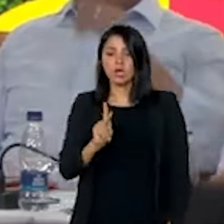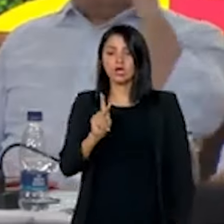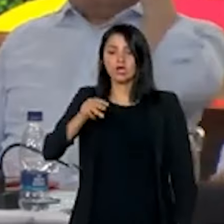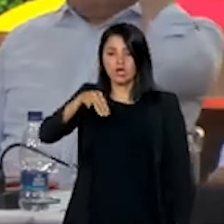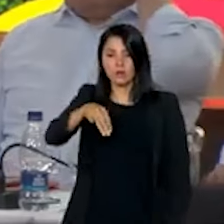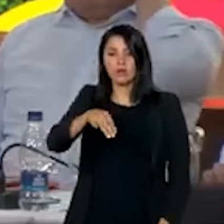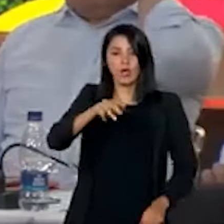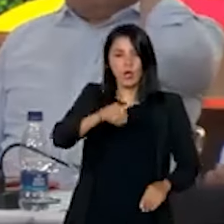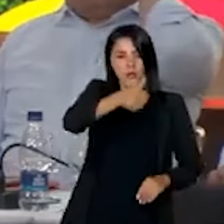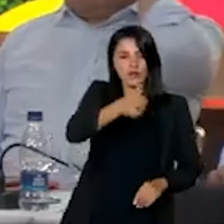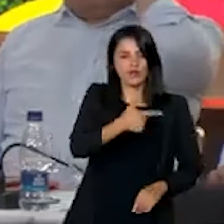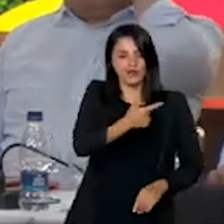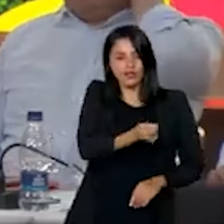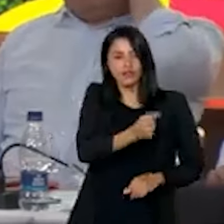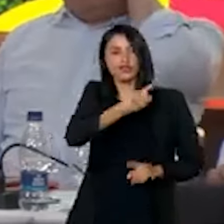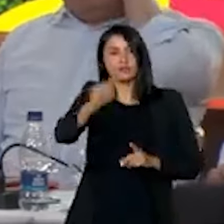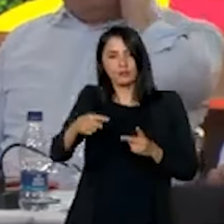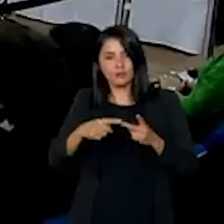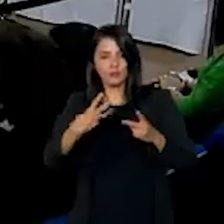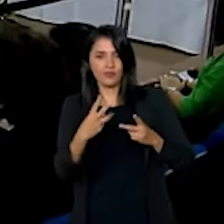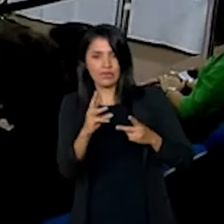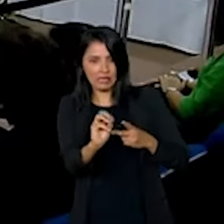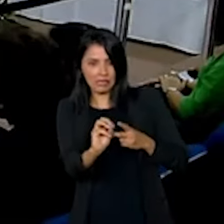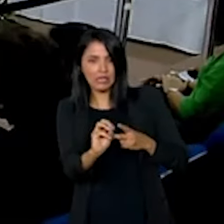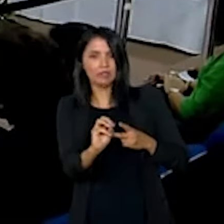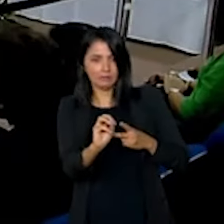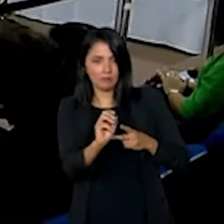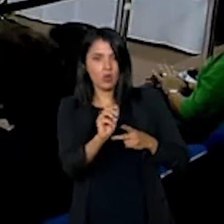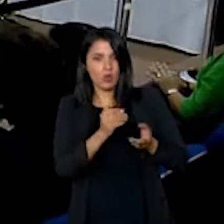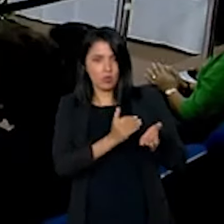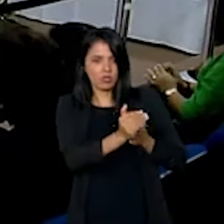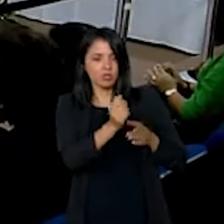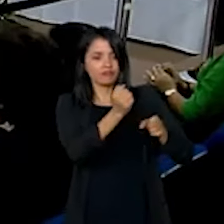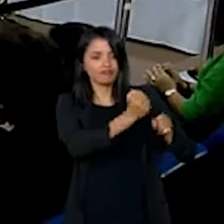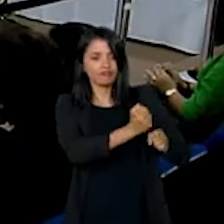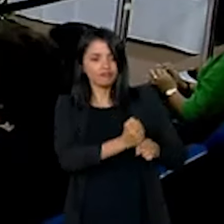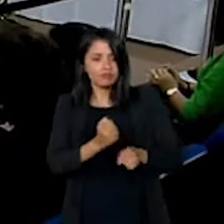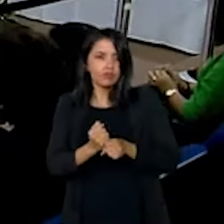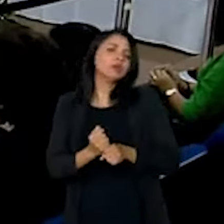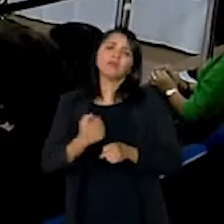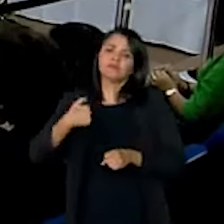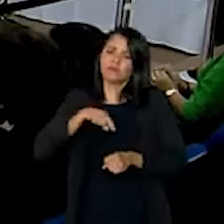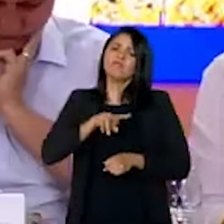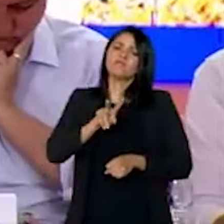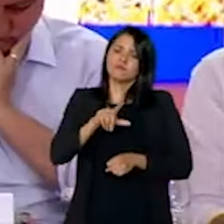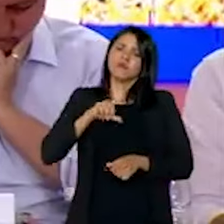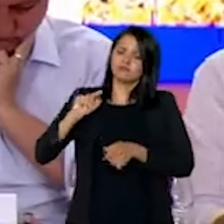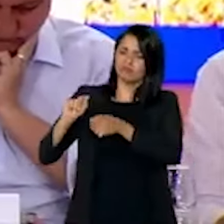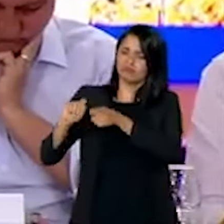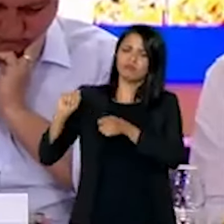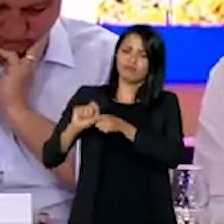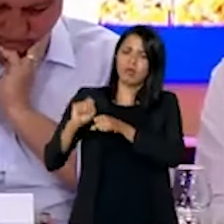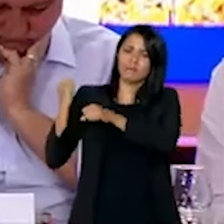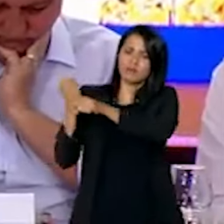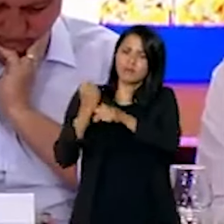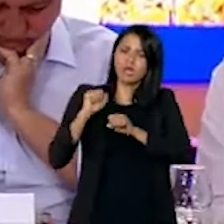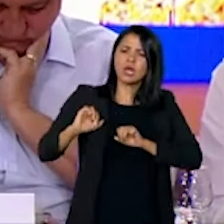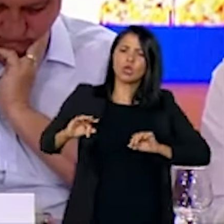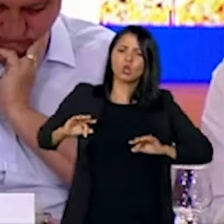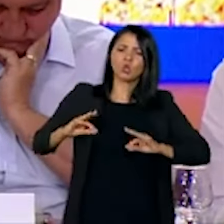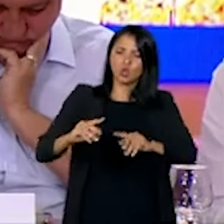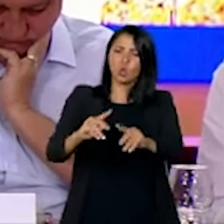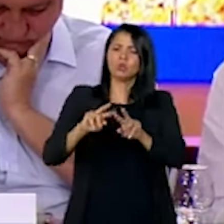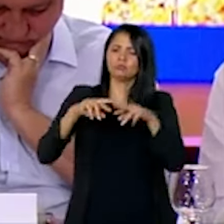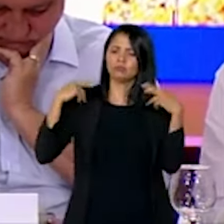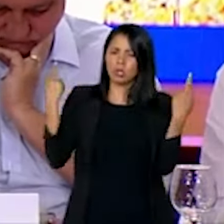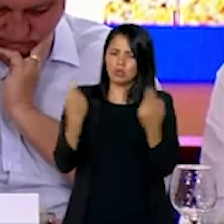Primeiro tem 20, depois tem mais 30. Mas eu falei com a Marina, nós vamos fazer todas as reuniões que